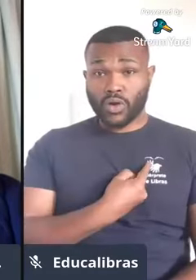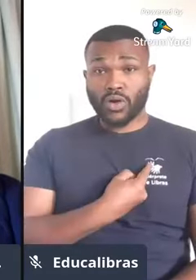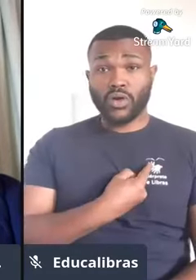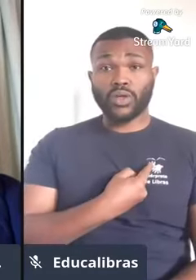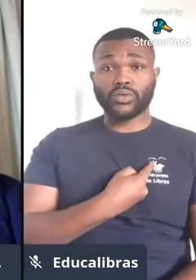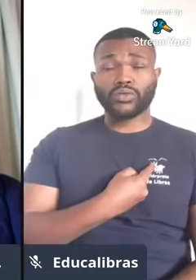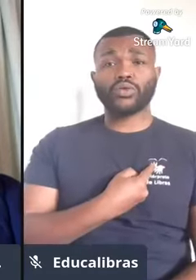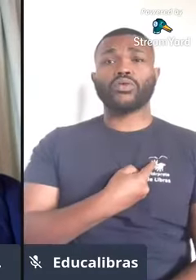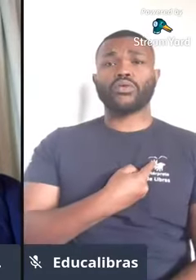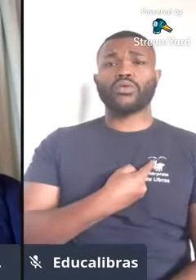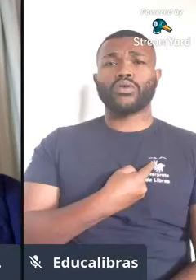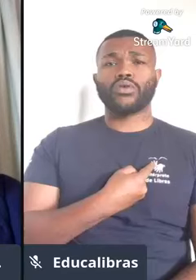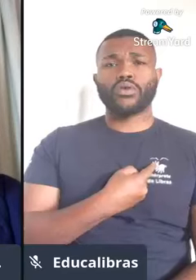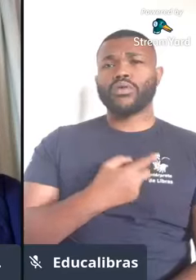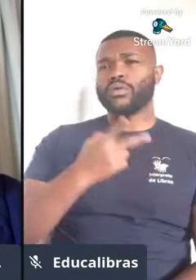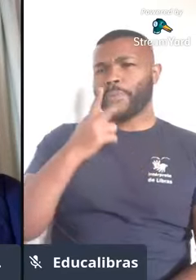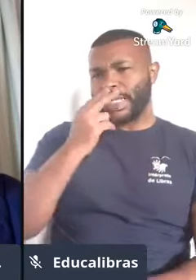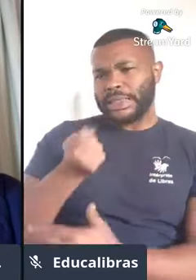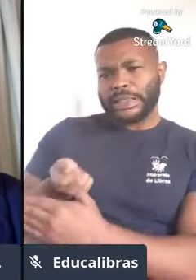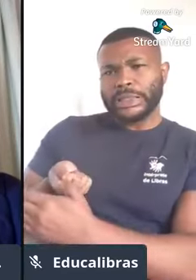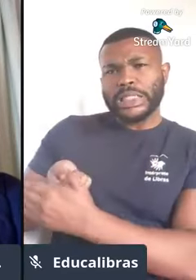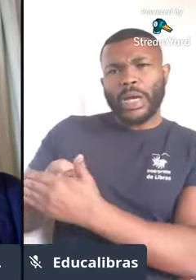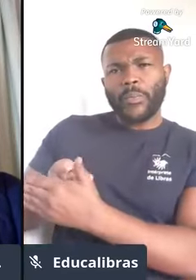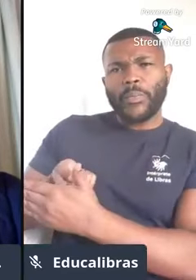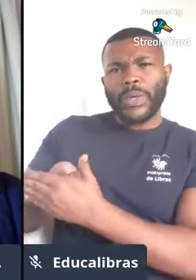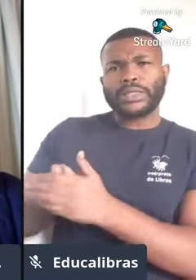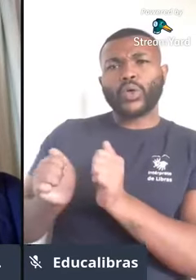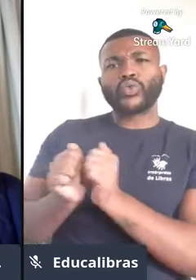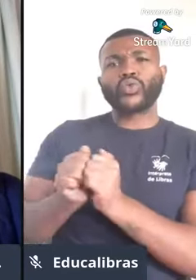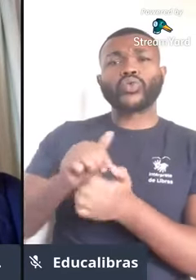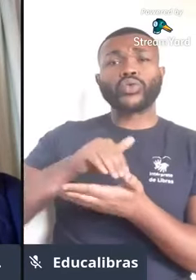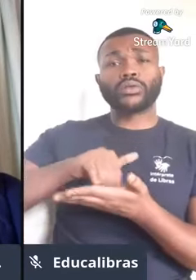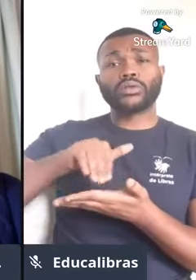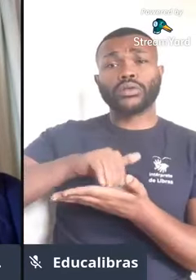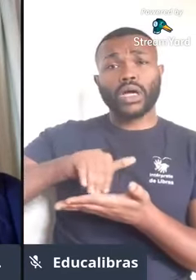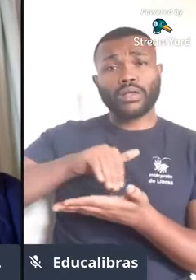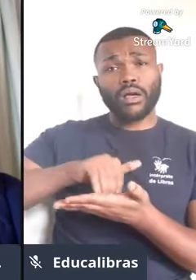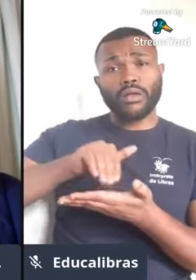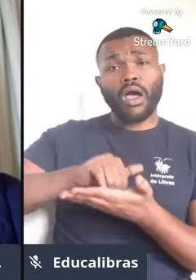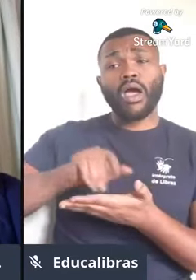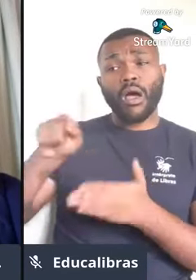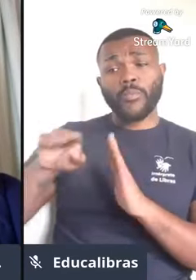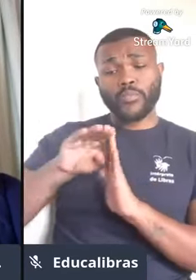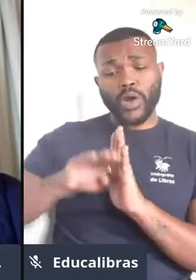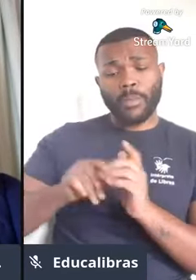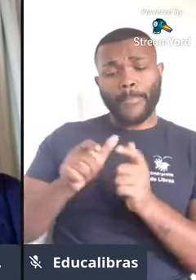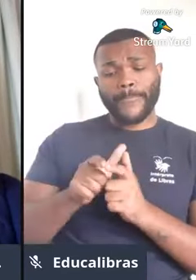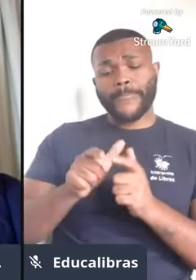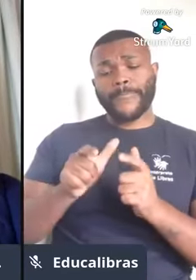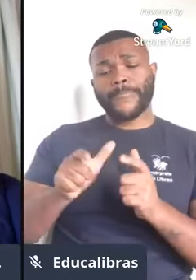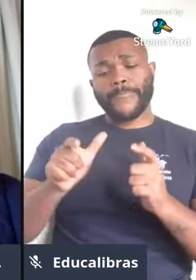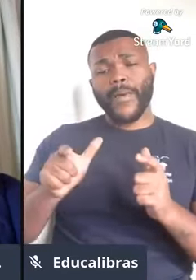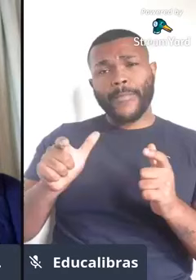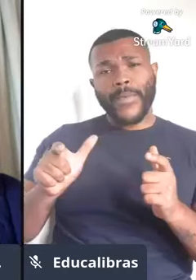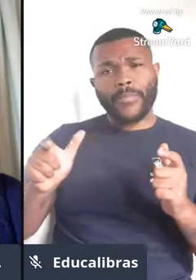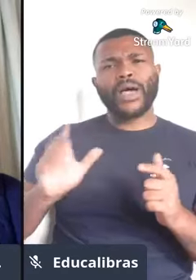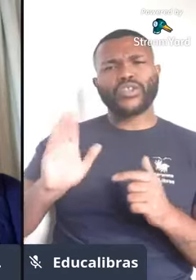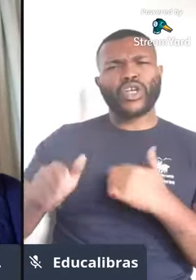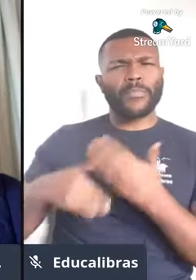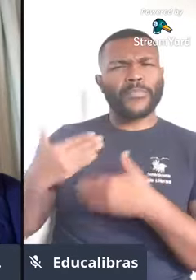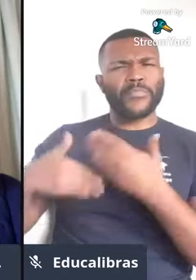pressão até junto às outras secretarias para que ele se amplie, já é um grande avanço,